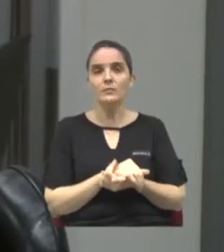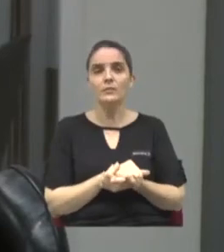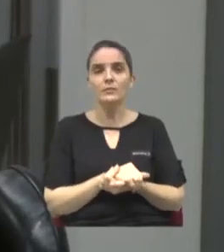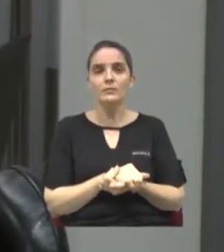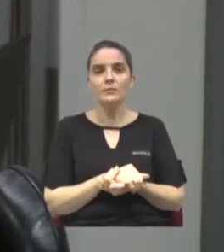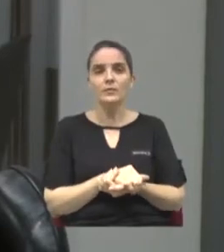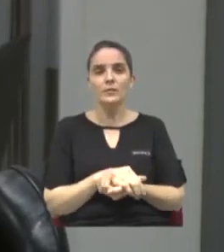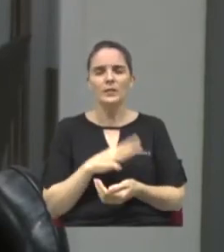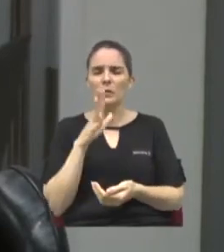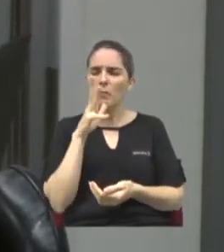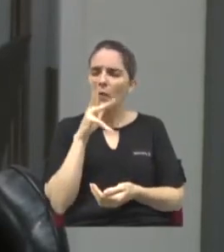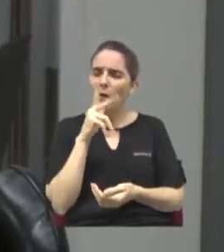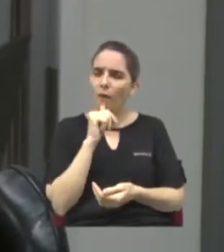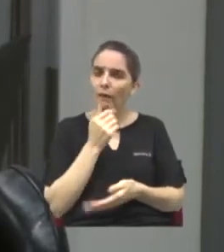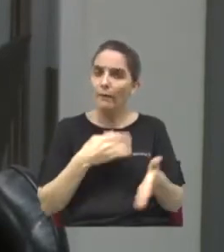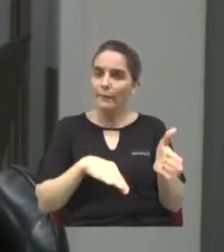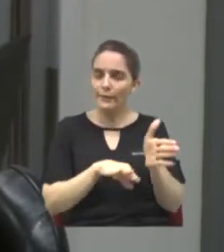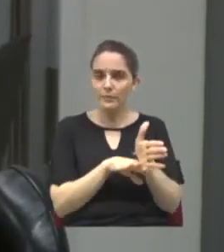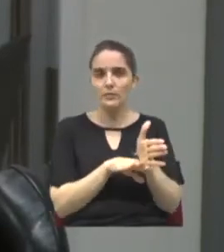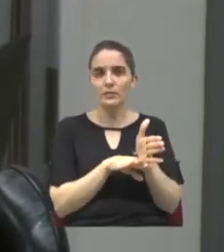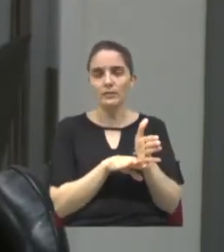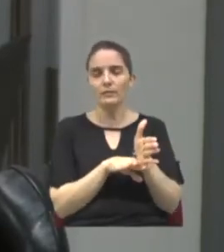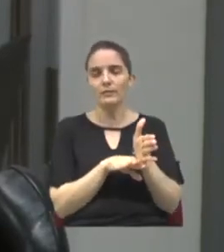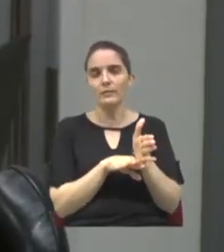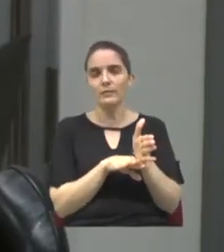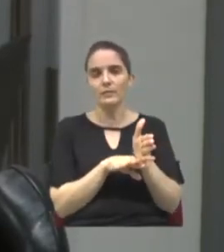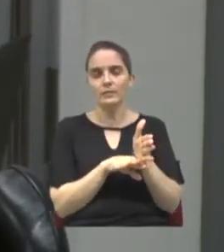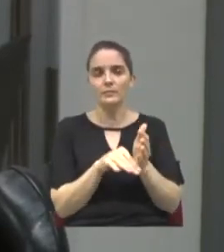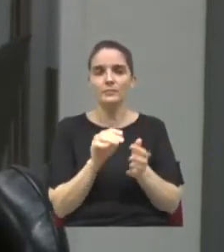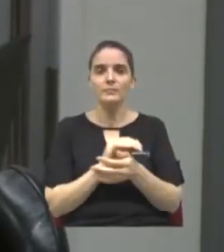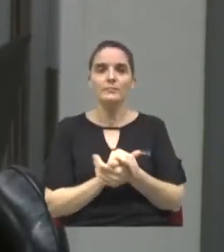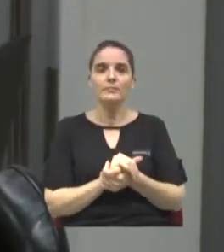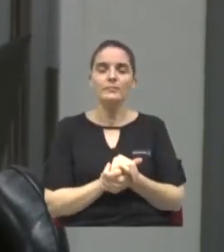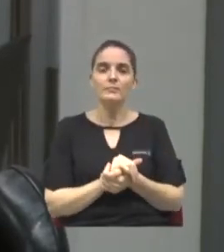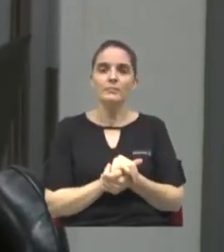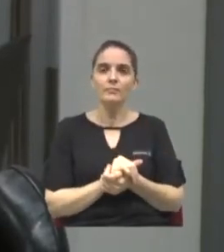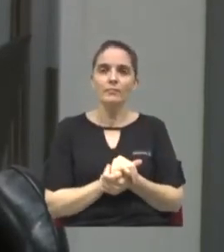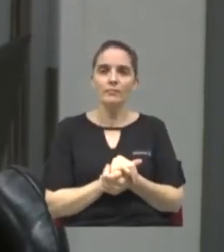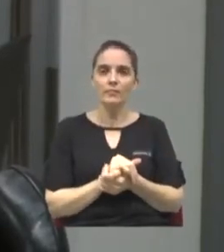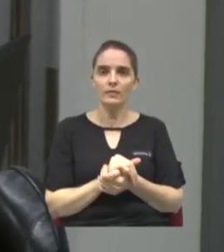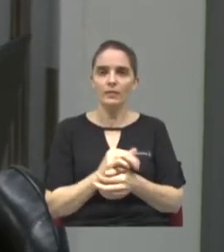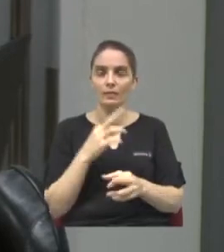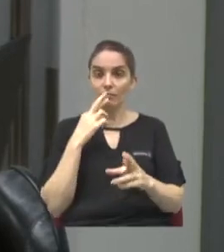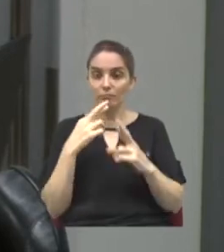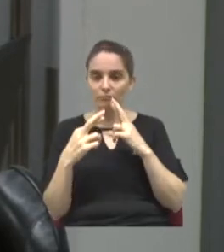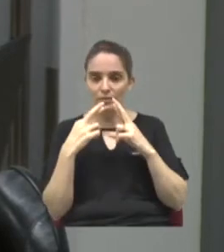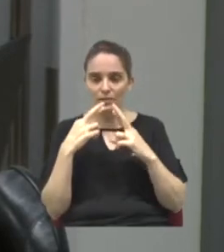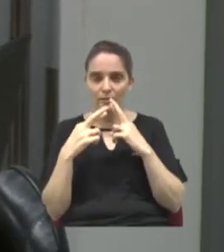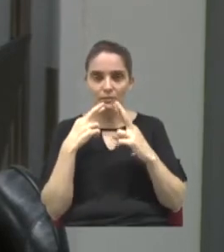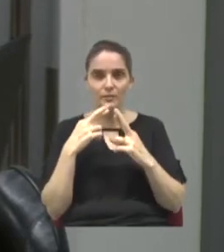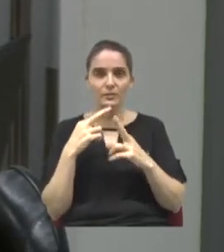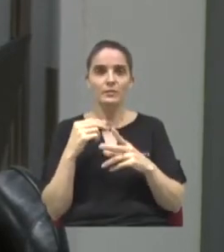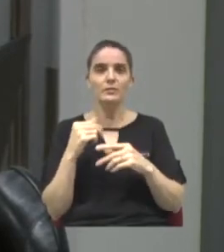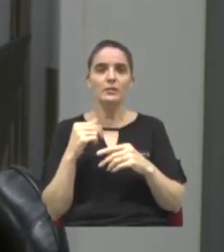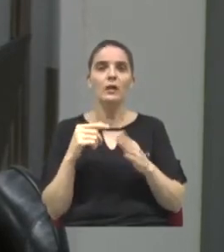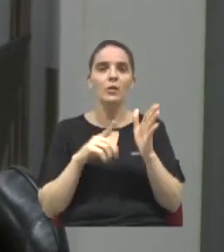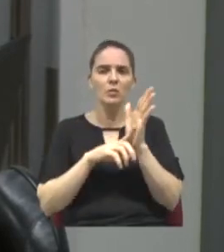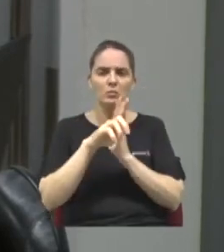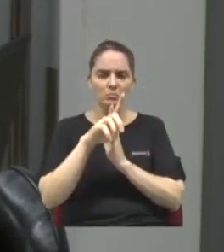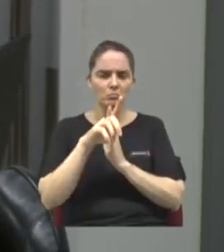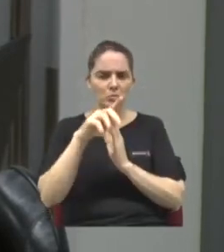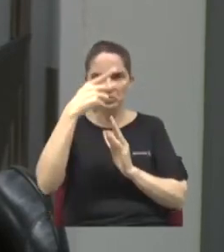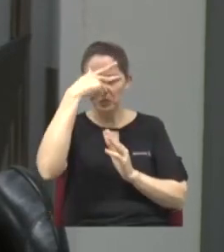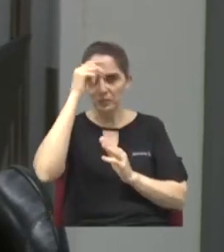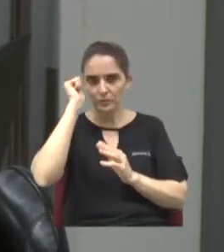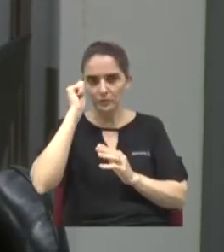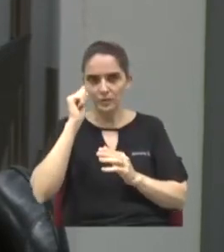chega rapidamente, né, para a gente, de uma forma direta e indireta, reclamação direta ou indireta. E do que eu